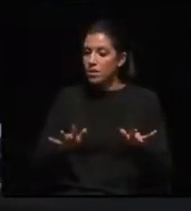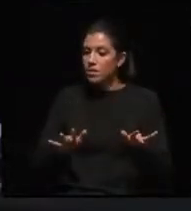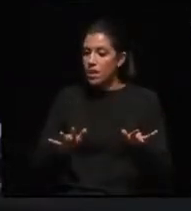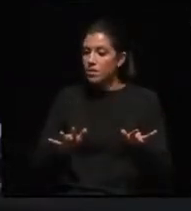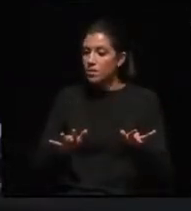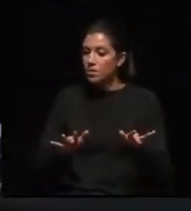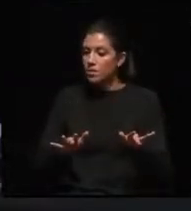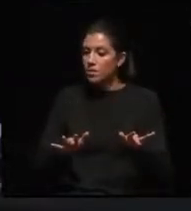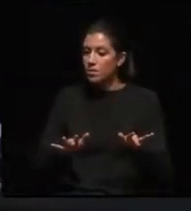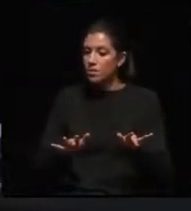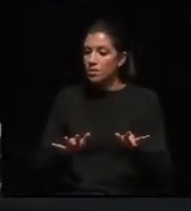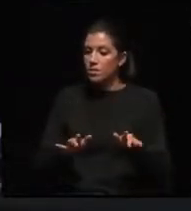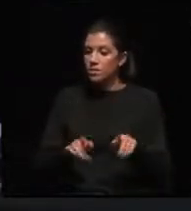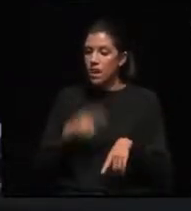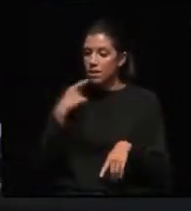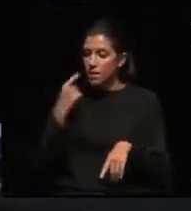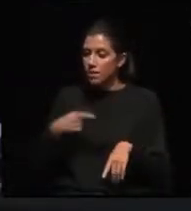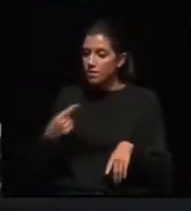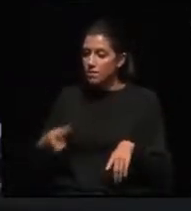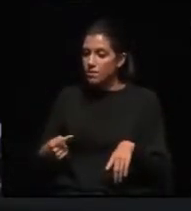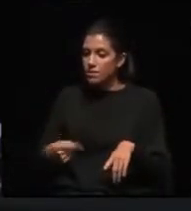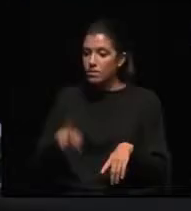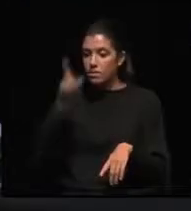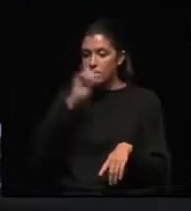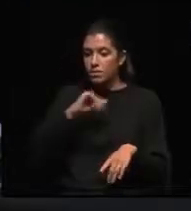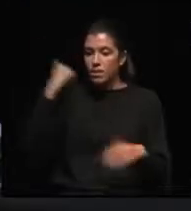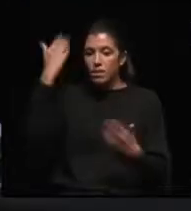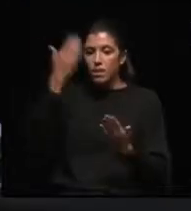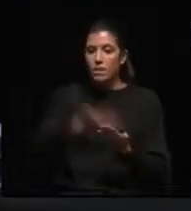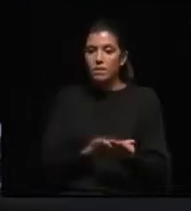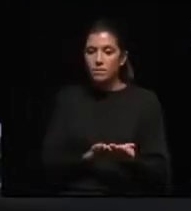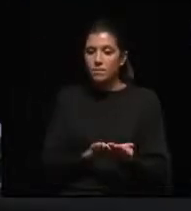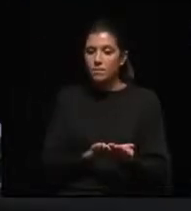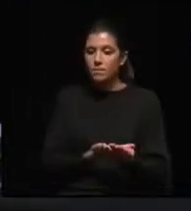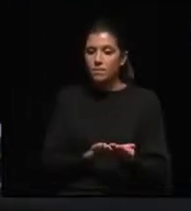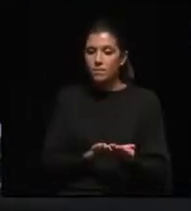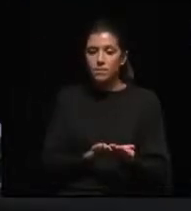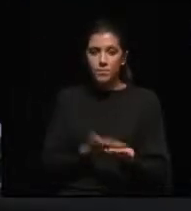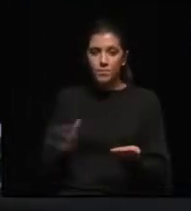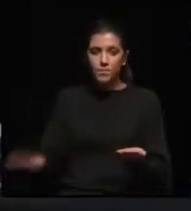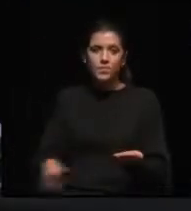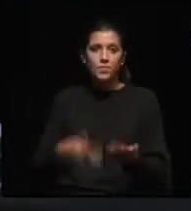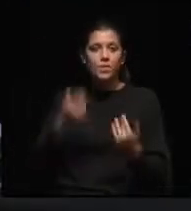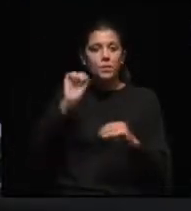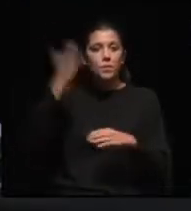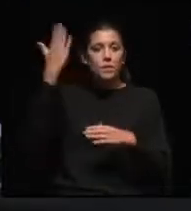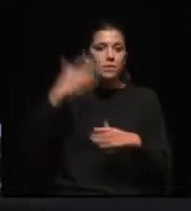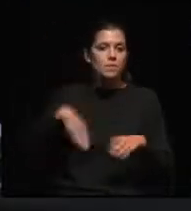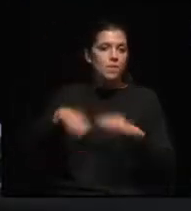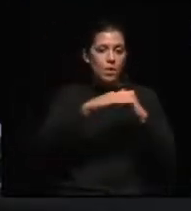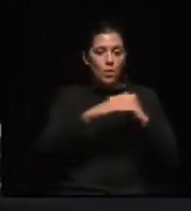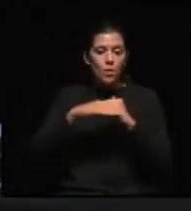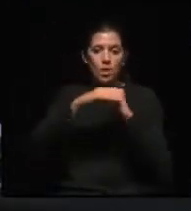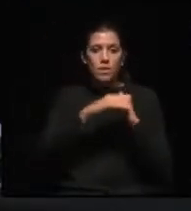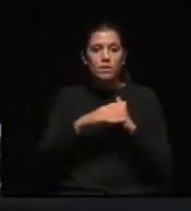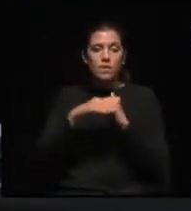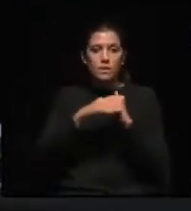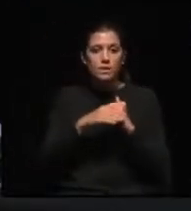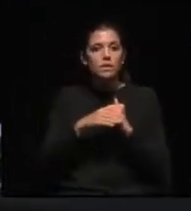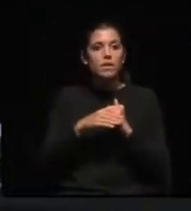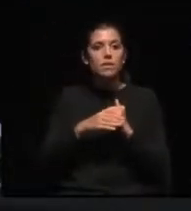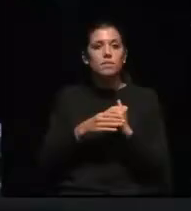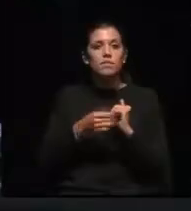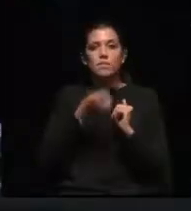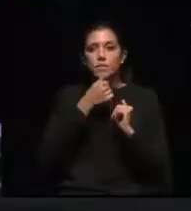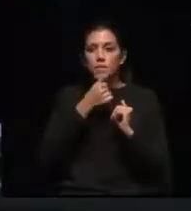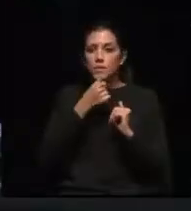discriminação racial, relembrando que a Constituição da República Portuguesa consagra o princípio da igualdade, determinando que todos os cidadãos